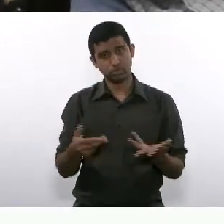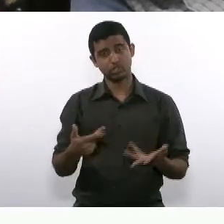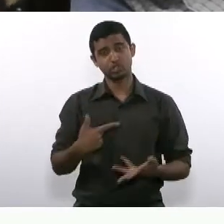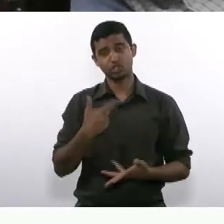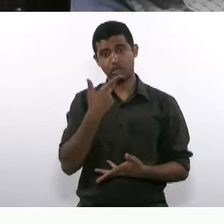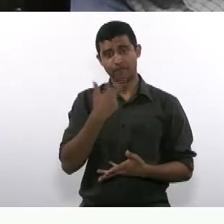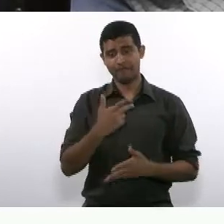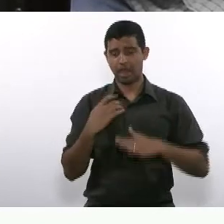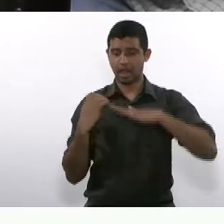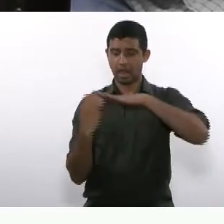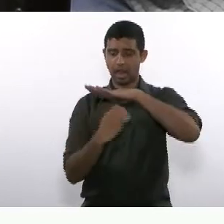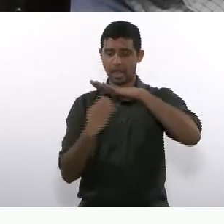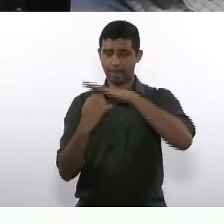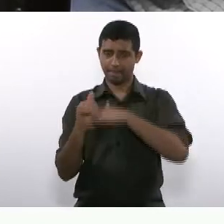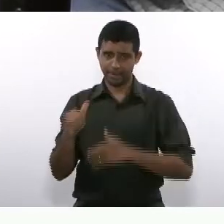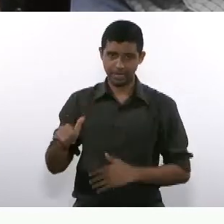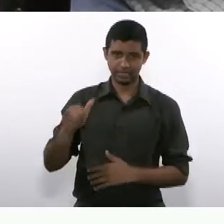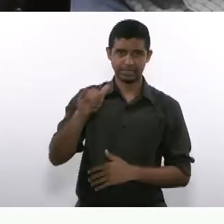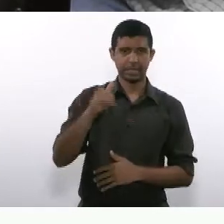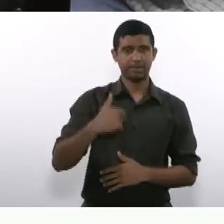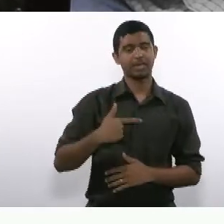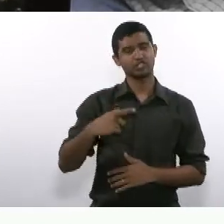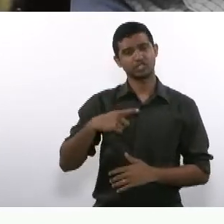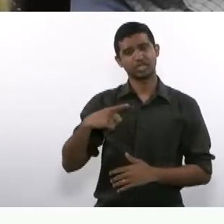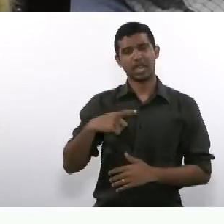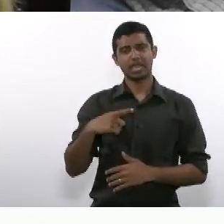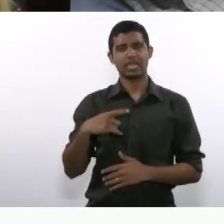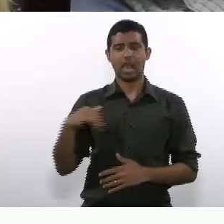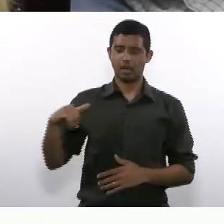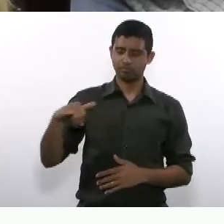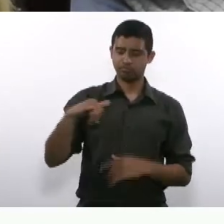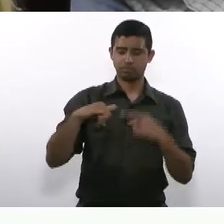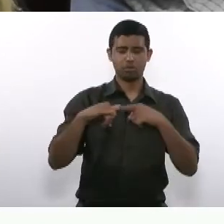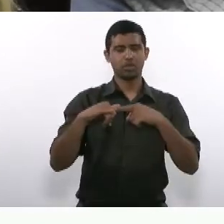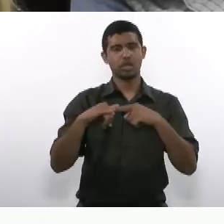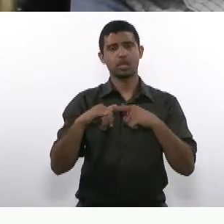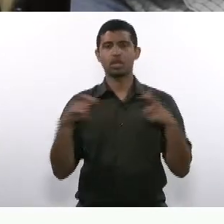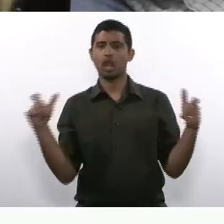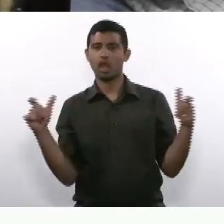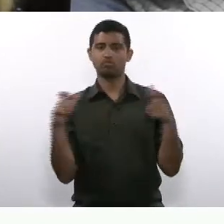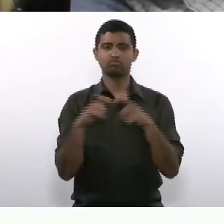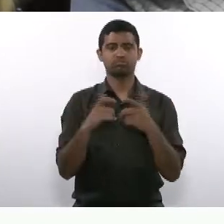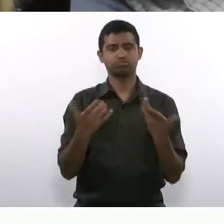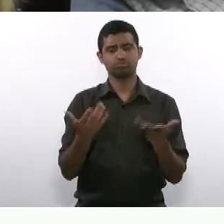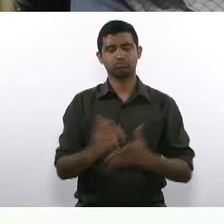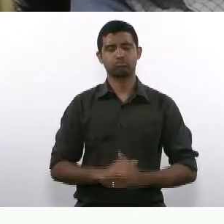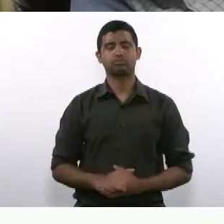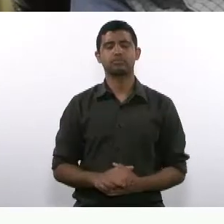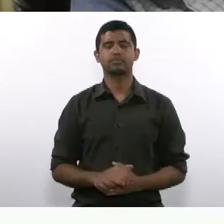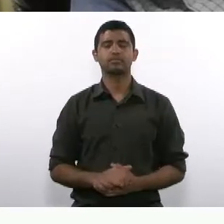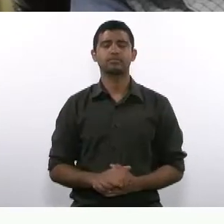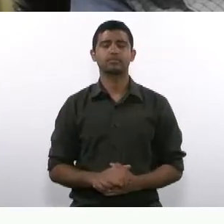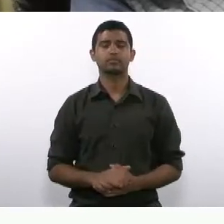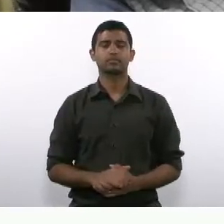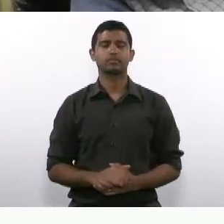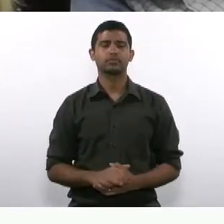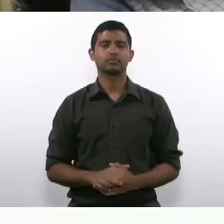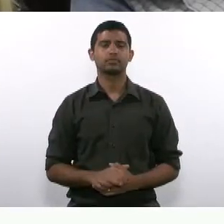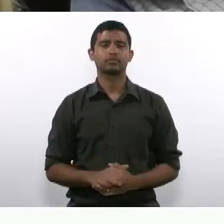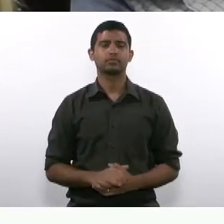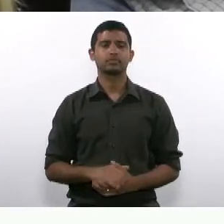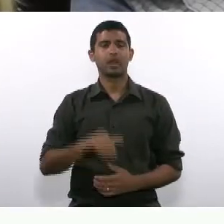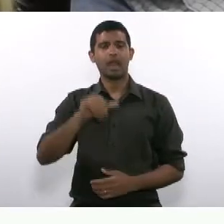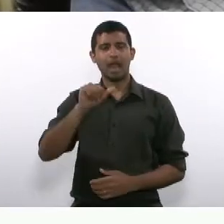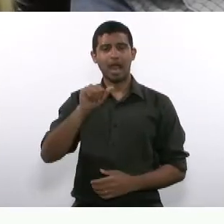não fala em voos, porque existem tamanhos diferenciados de aviões, a gente fala em assentos. Então, dá mais ou menos assim, a Azul teria